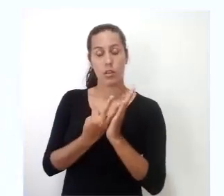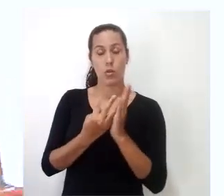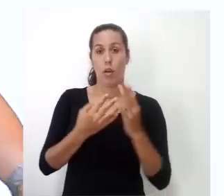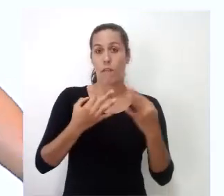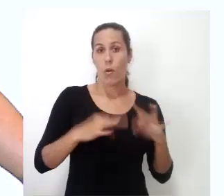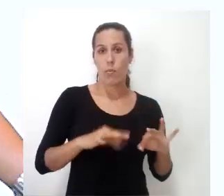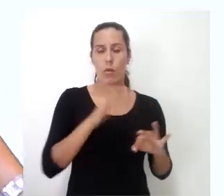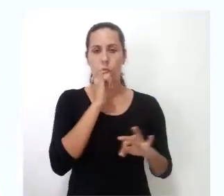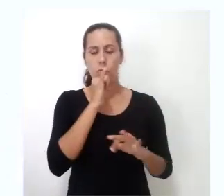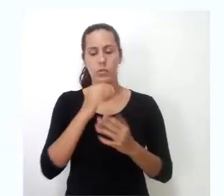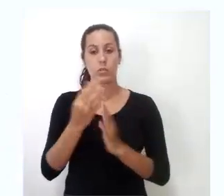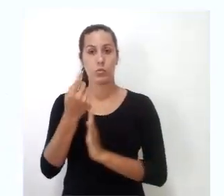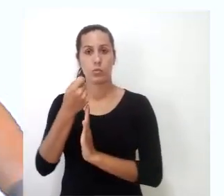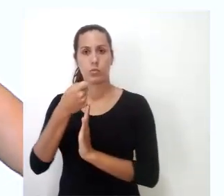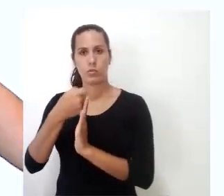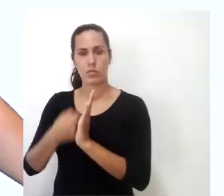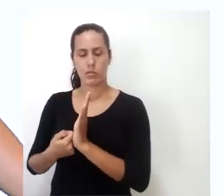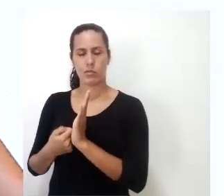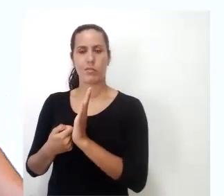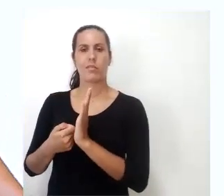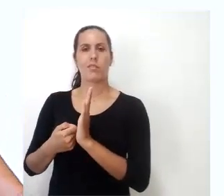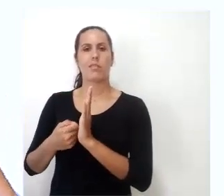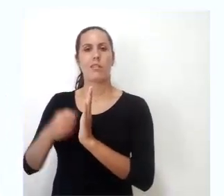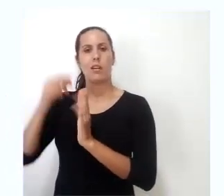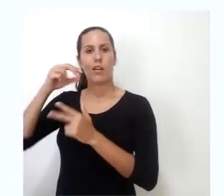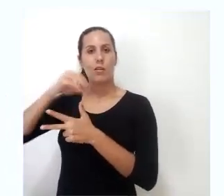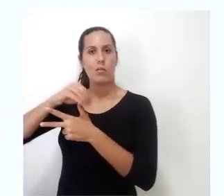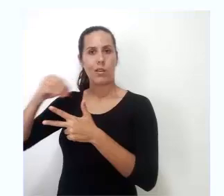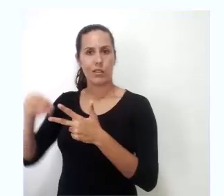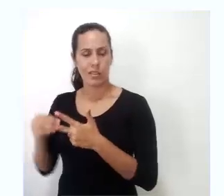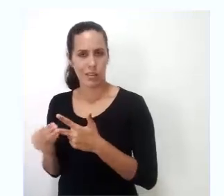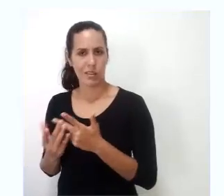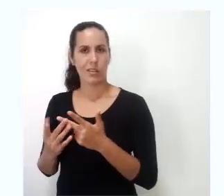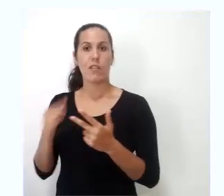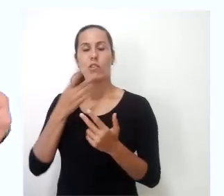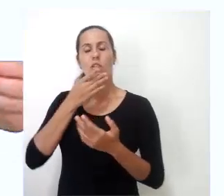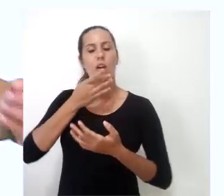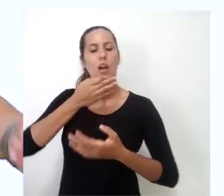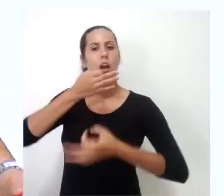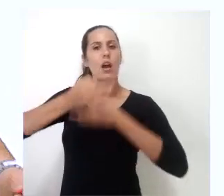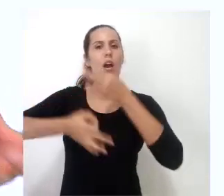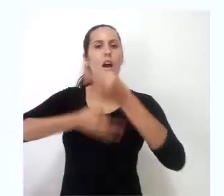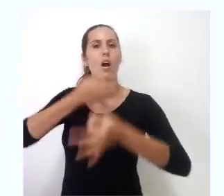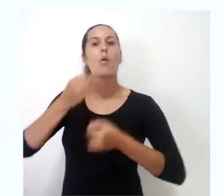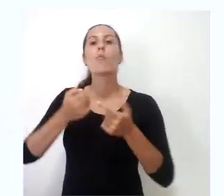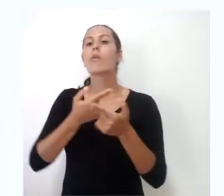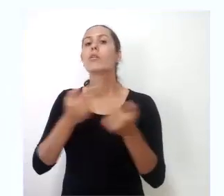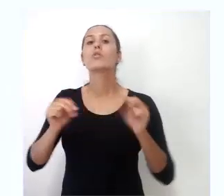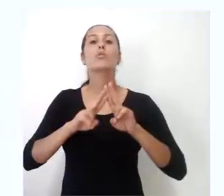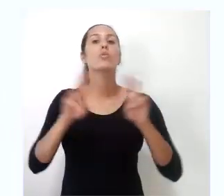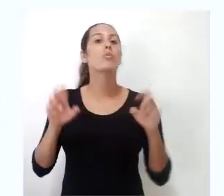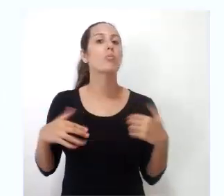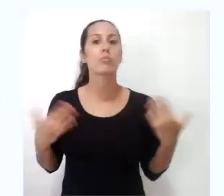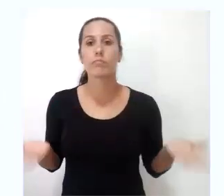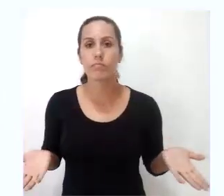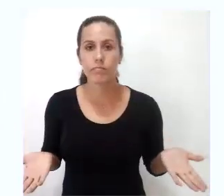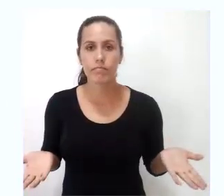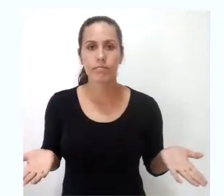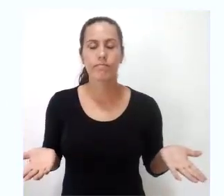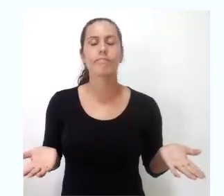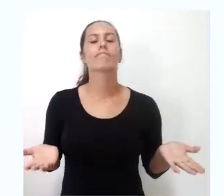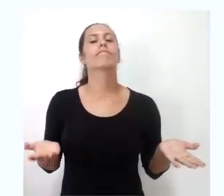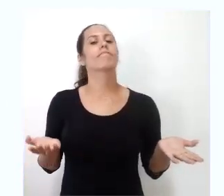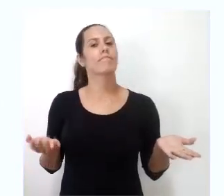próprio texto do vestibular, o texto do concurso, você vai argumentar sobre determinado